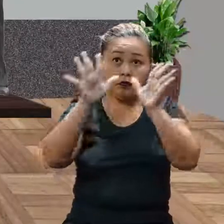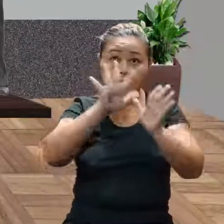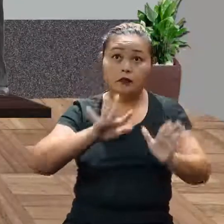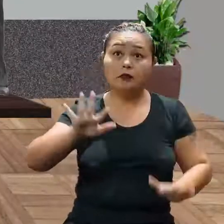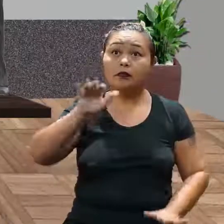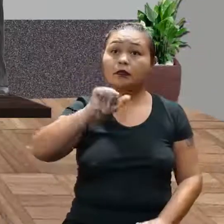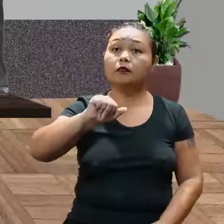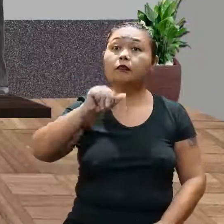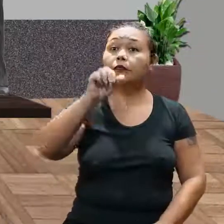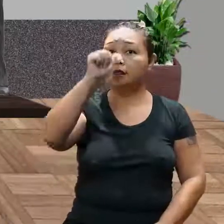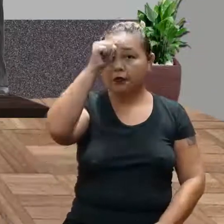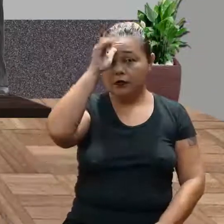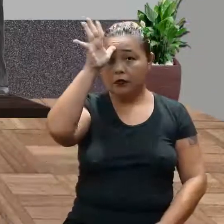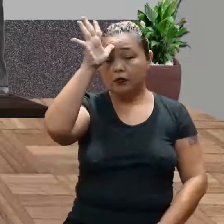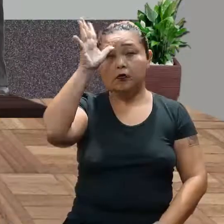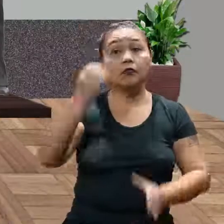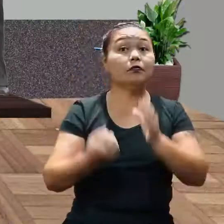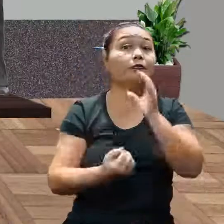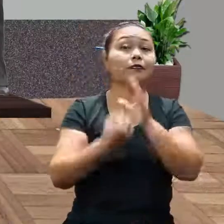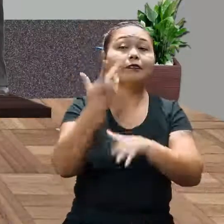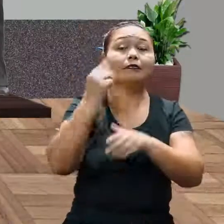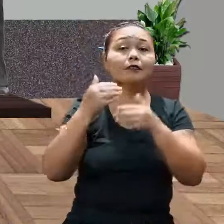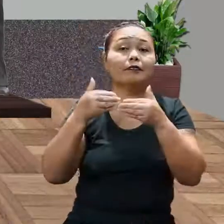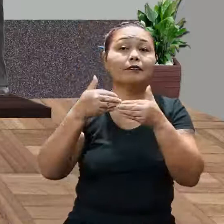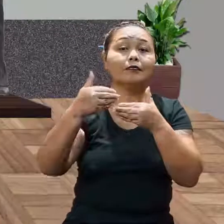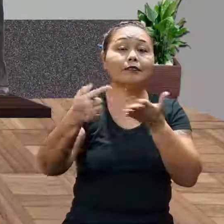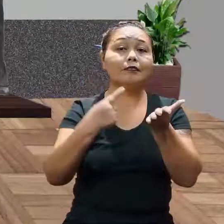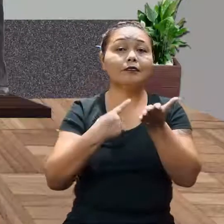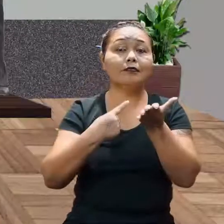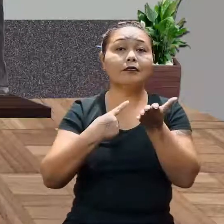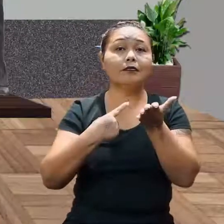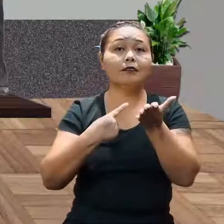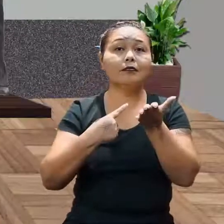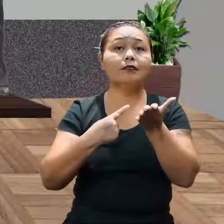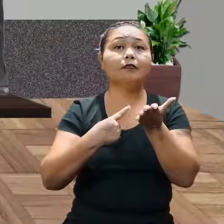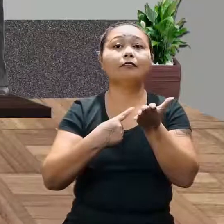do Acre, que tinha sido criado a partir do